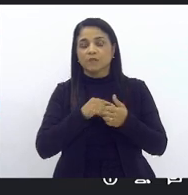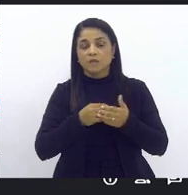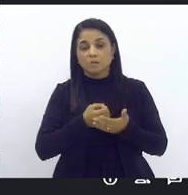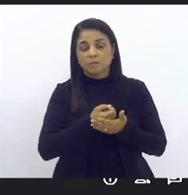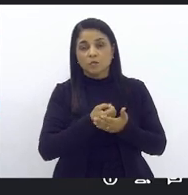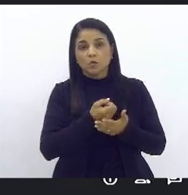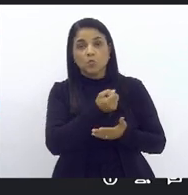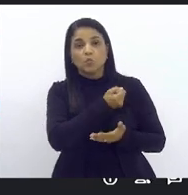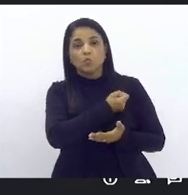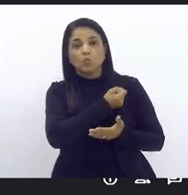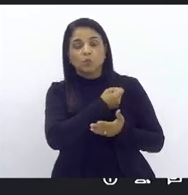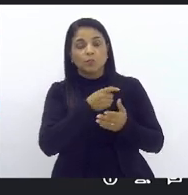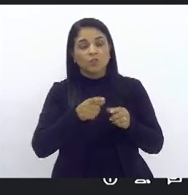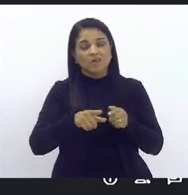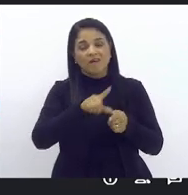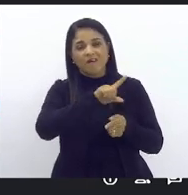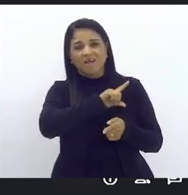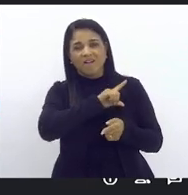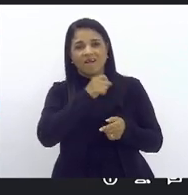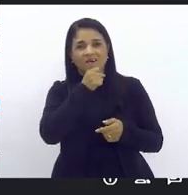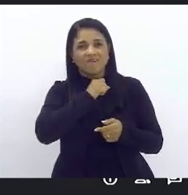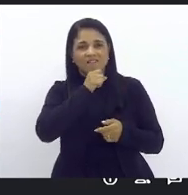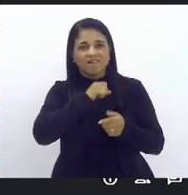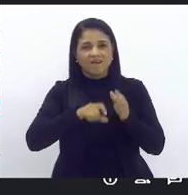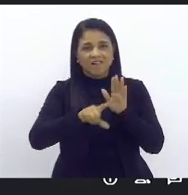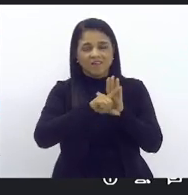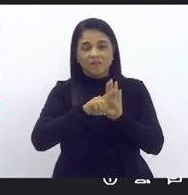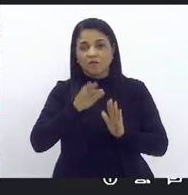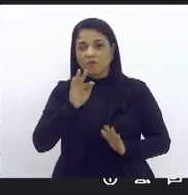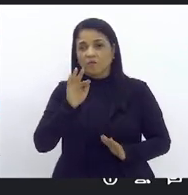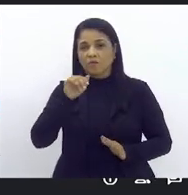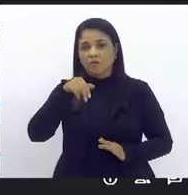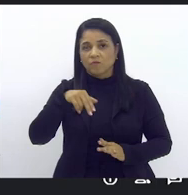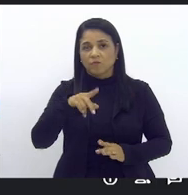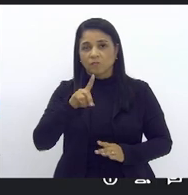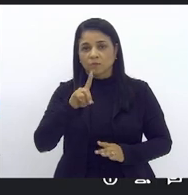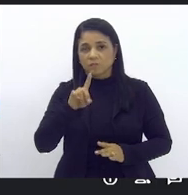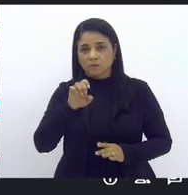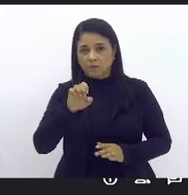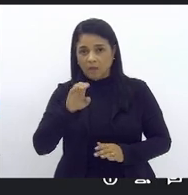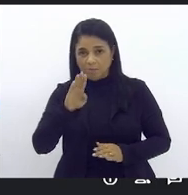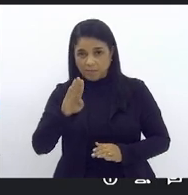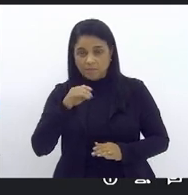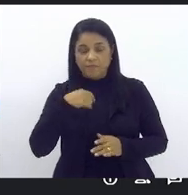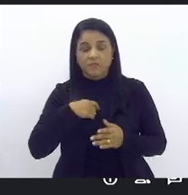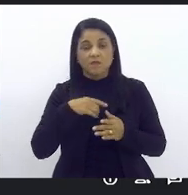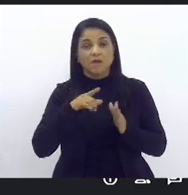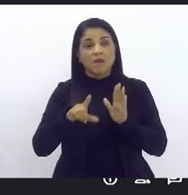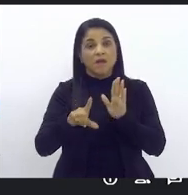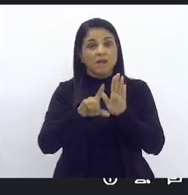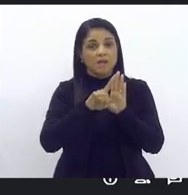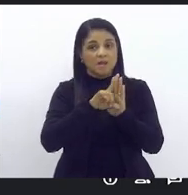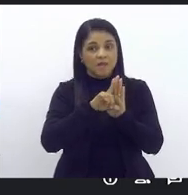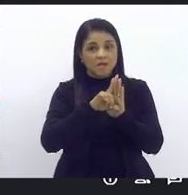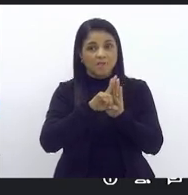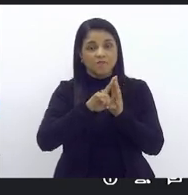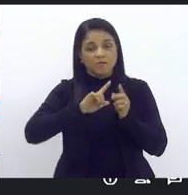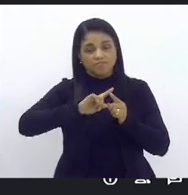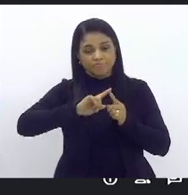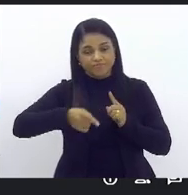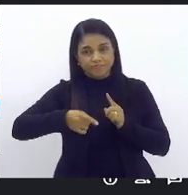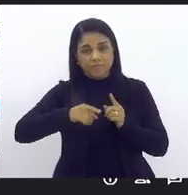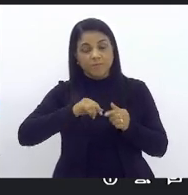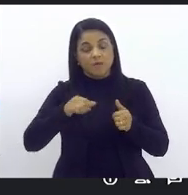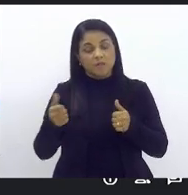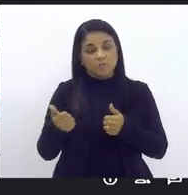da antiga lei do Fundeb. Tá? E aí, em razão disso, tendo em vista que a antiga lei do Fundeb foi revogada pela nova lei